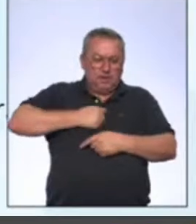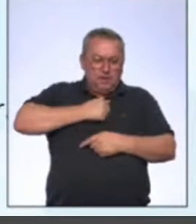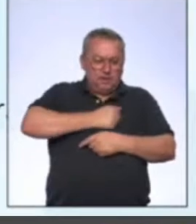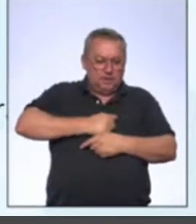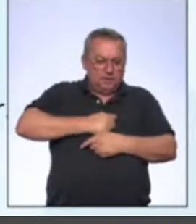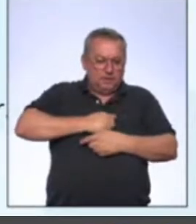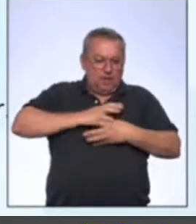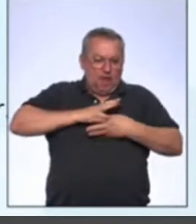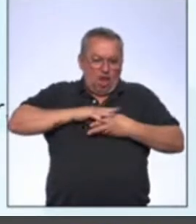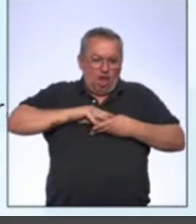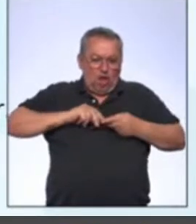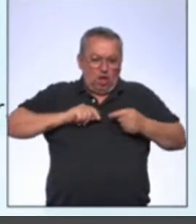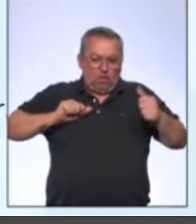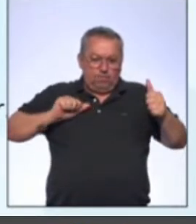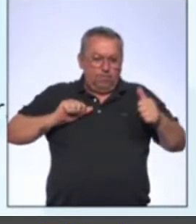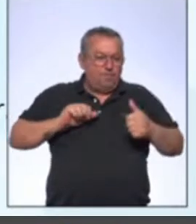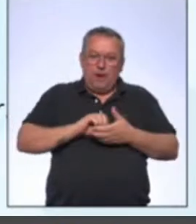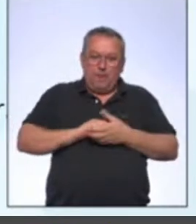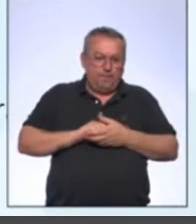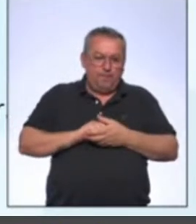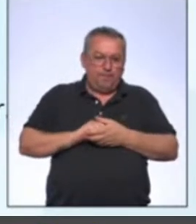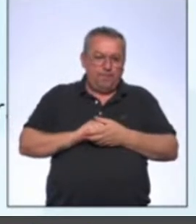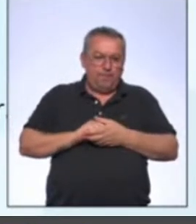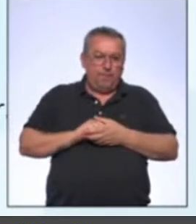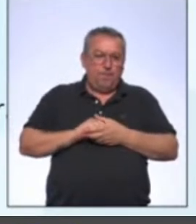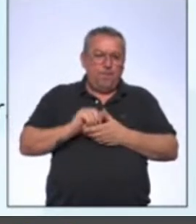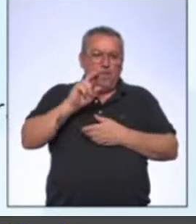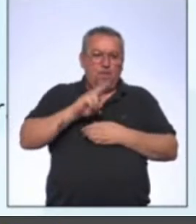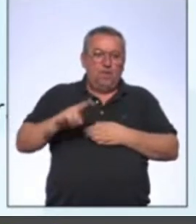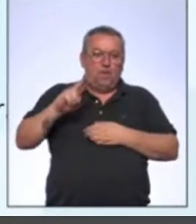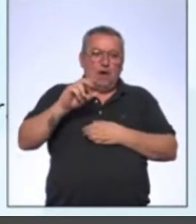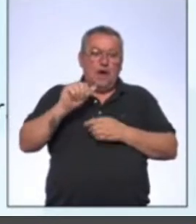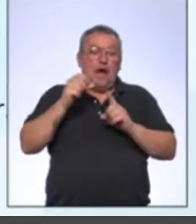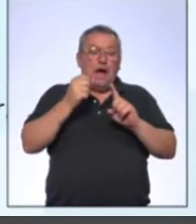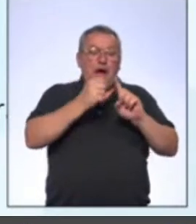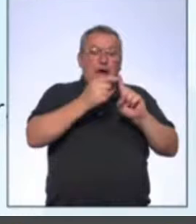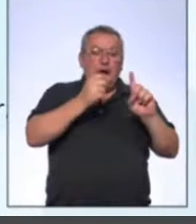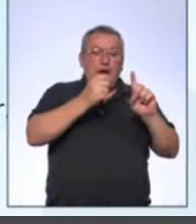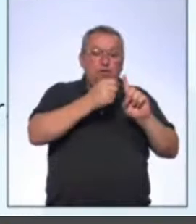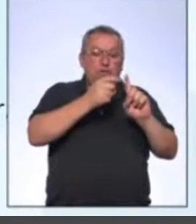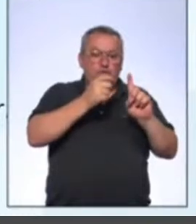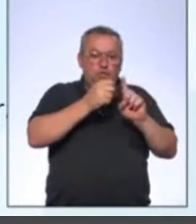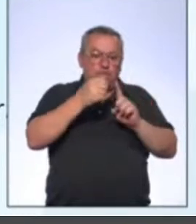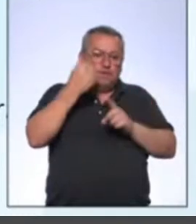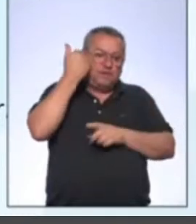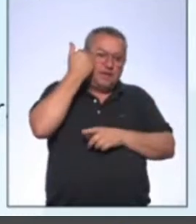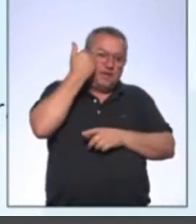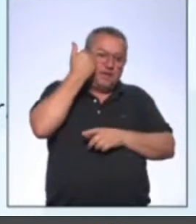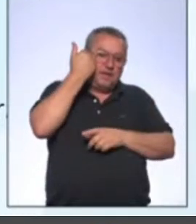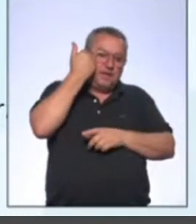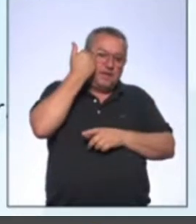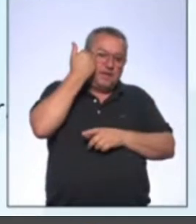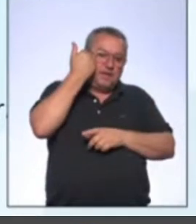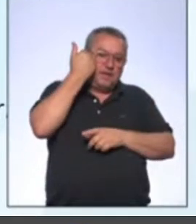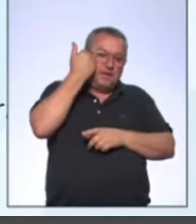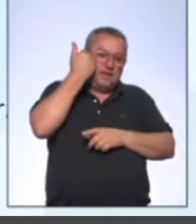lacera. Ele usou ali o como aço de navalha, esse como é o que marca a